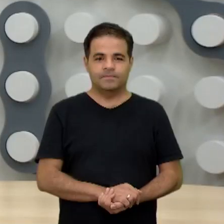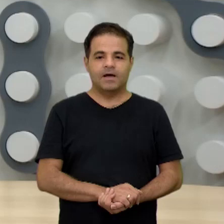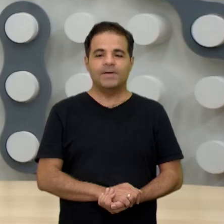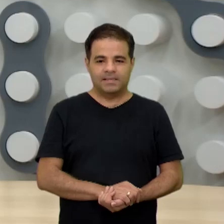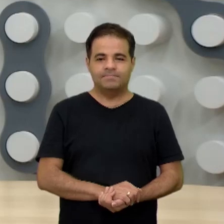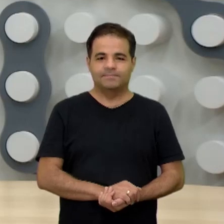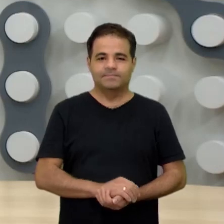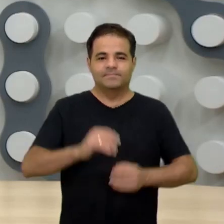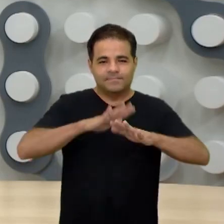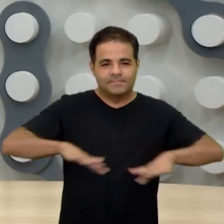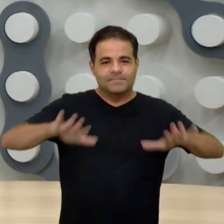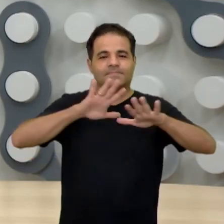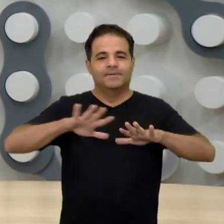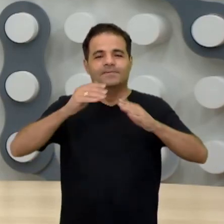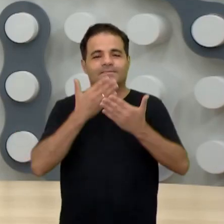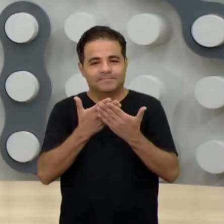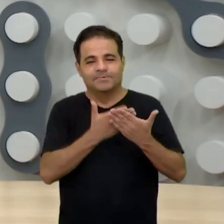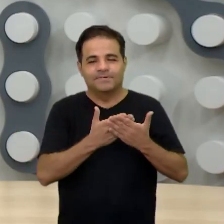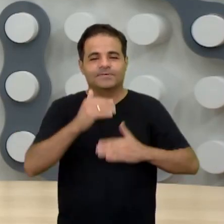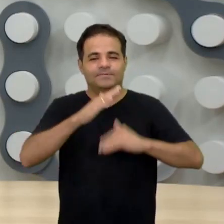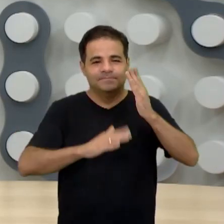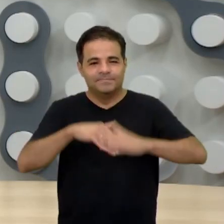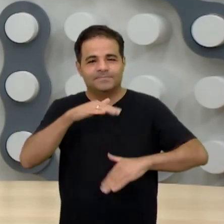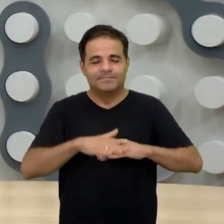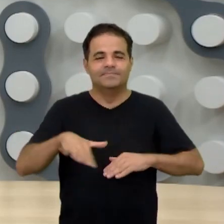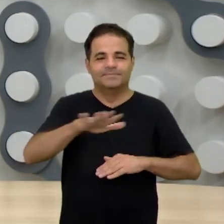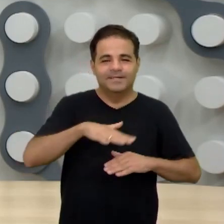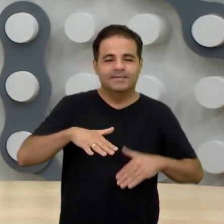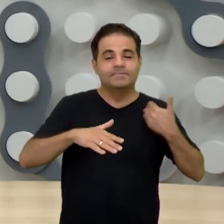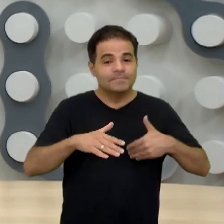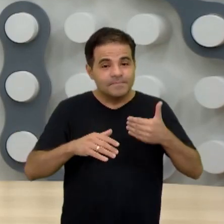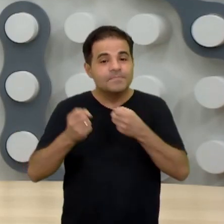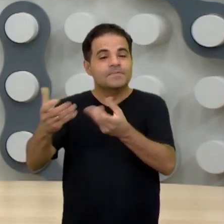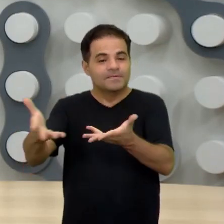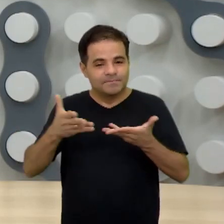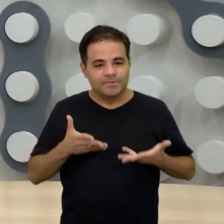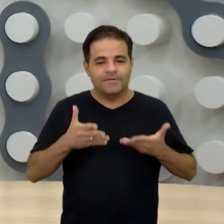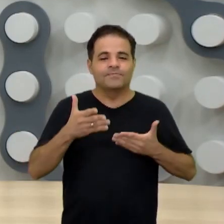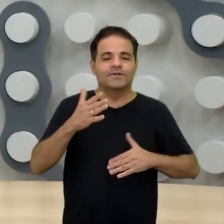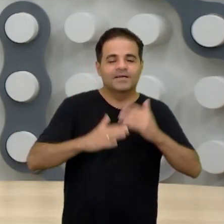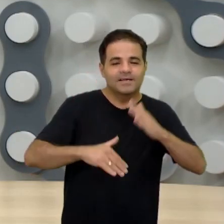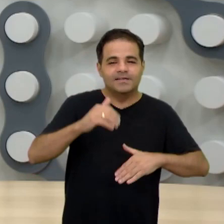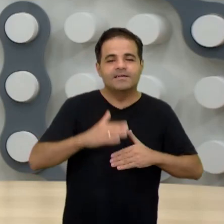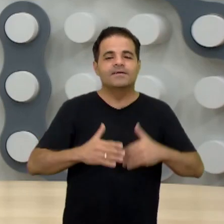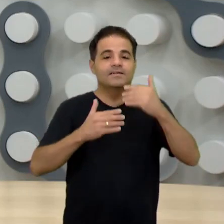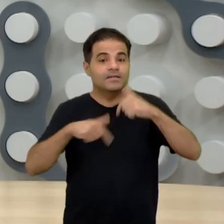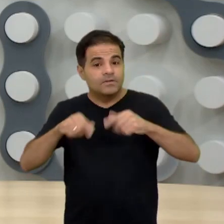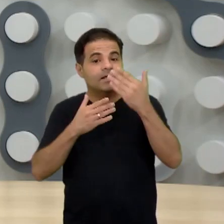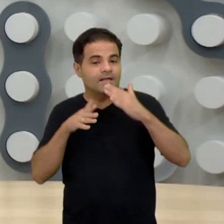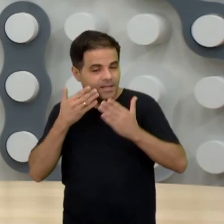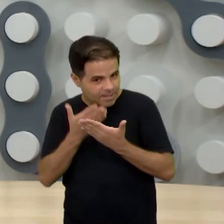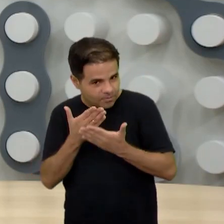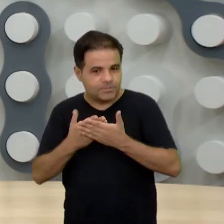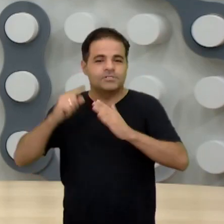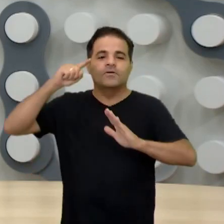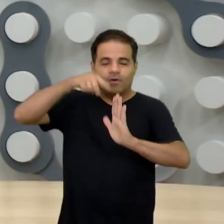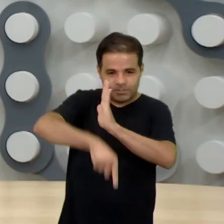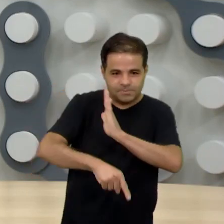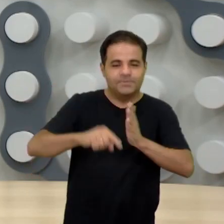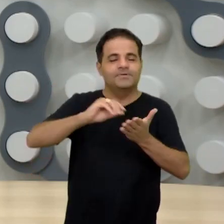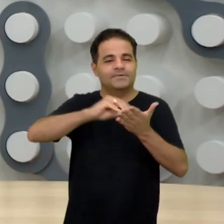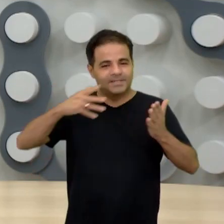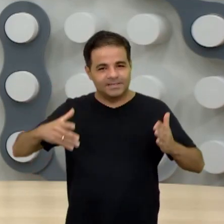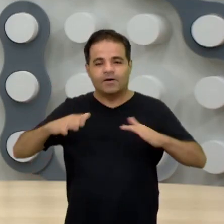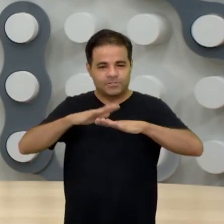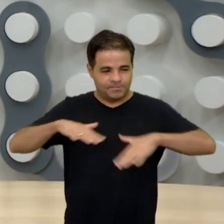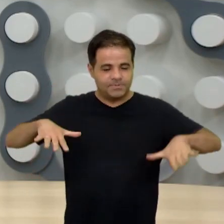Olá, estudantes da segunda série do ensino médio, sejam muito bem-vindos à nossa aula de aprofundamentos curriculares, né?